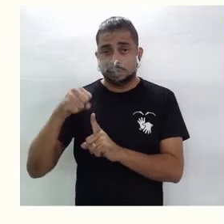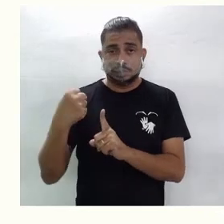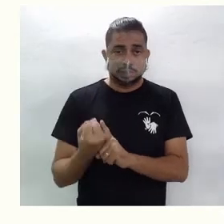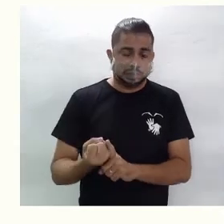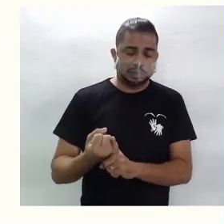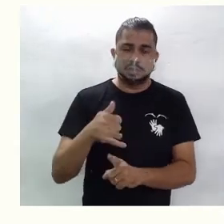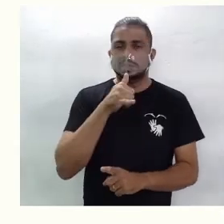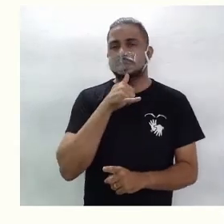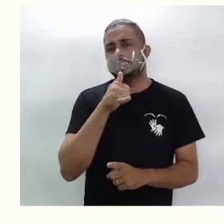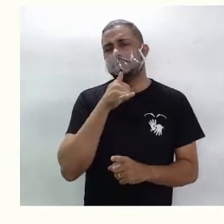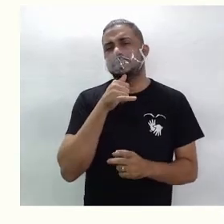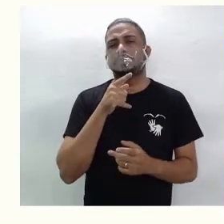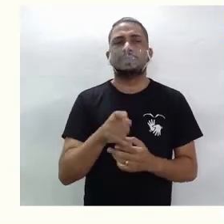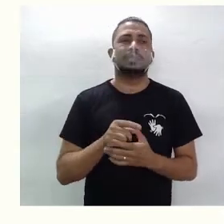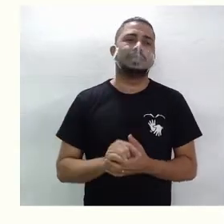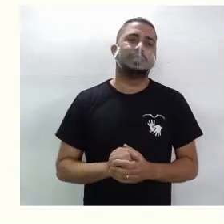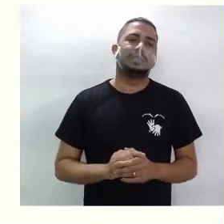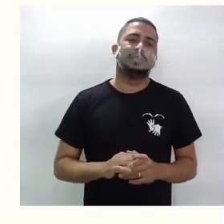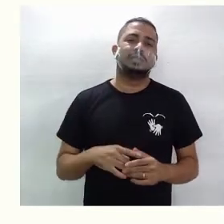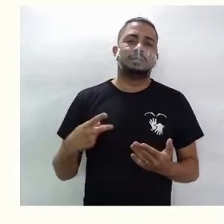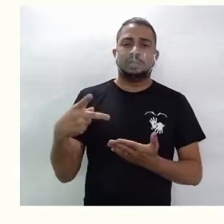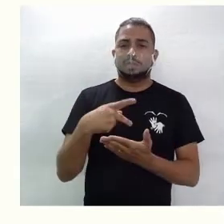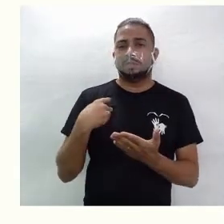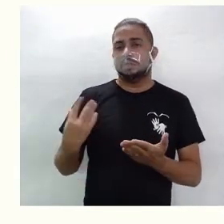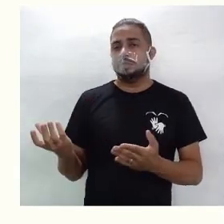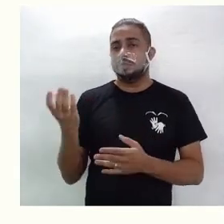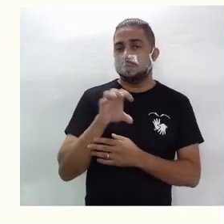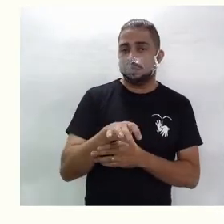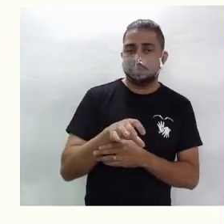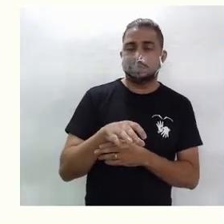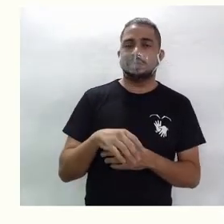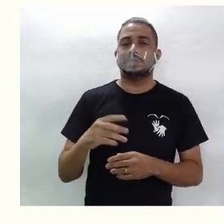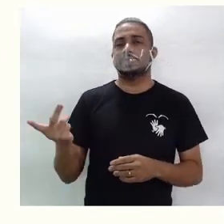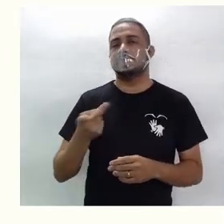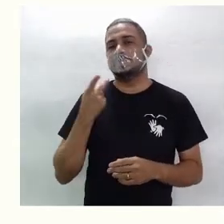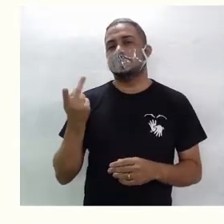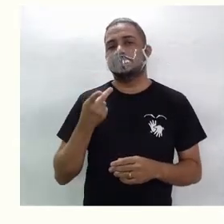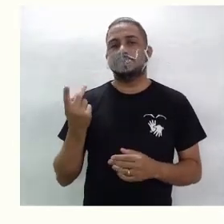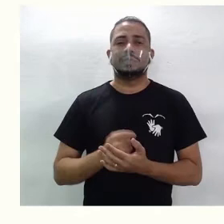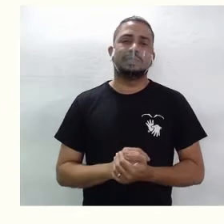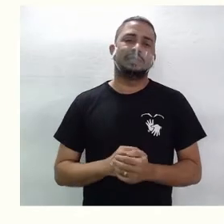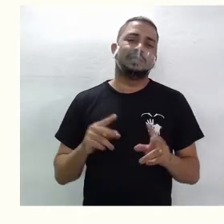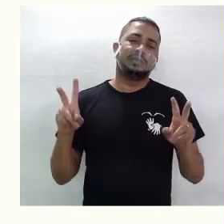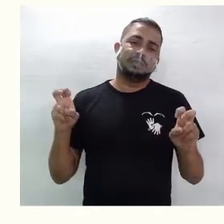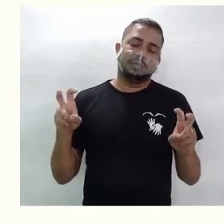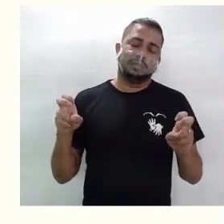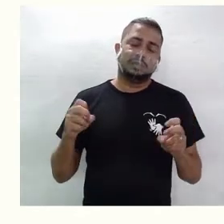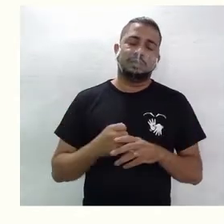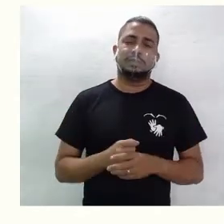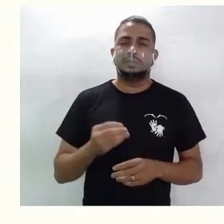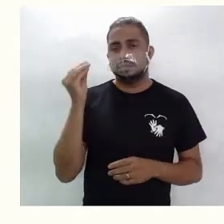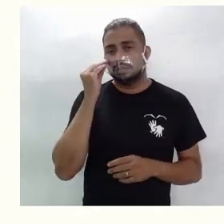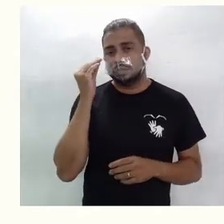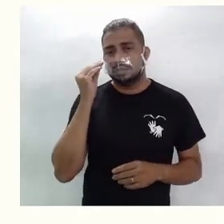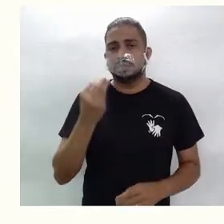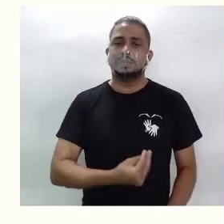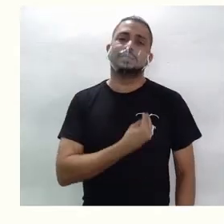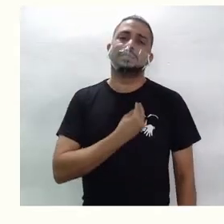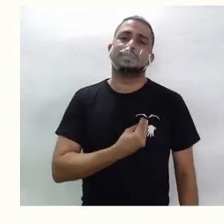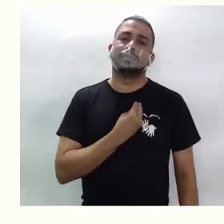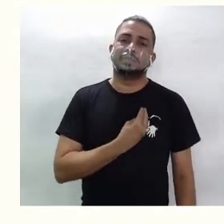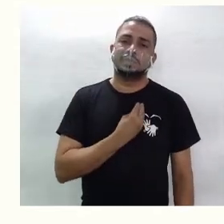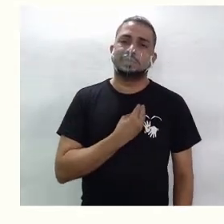Por exemplo, esse mapa que eu coloquei para vocês aí na tela é um mapa que fala sobre, o tema dele, né, é expectativa de vida